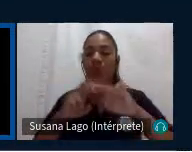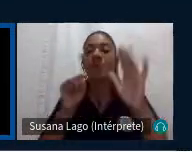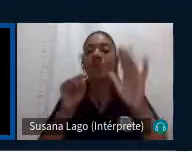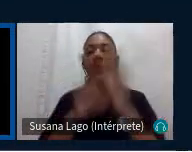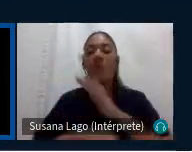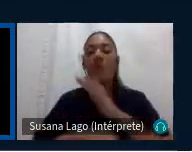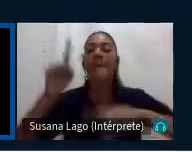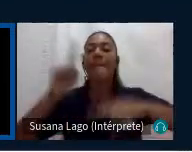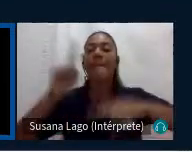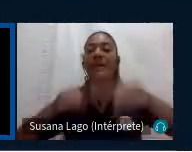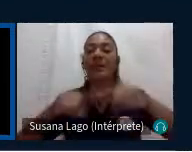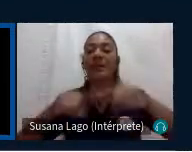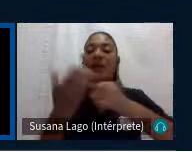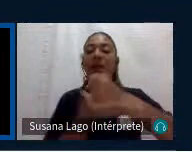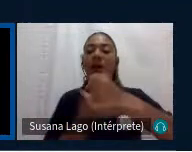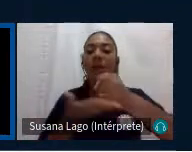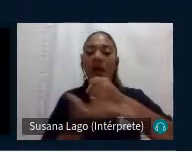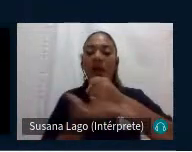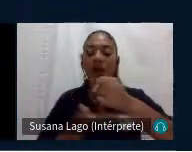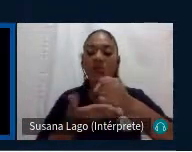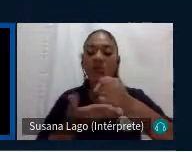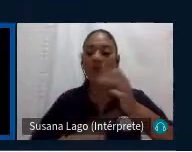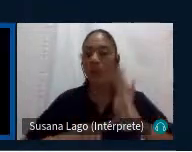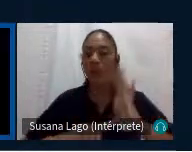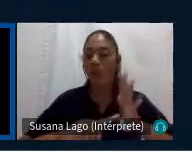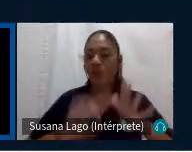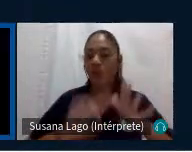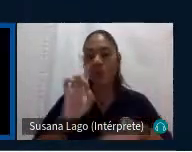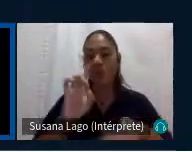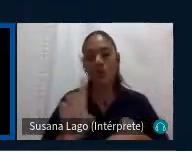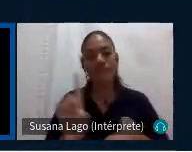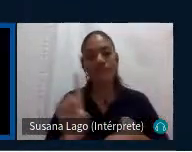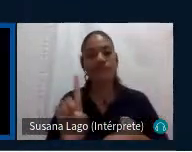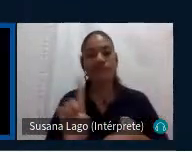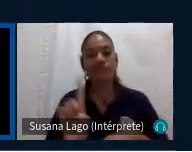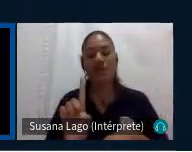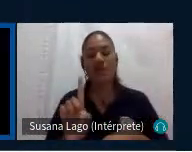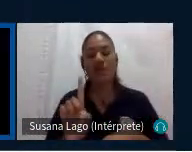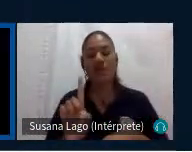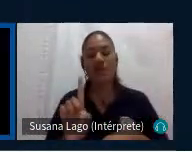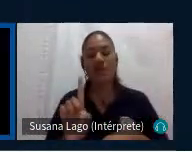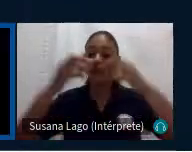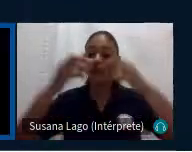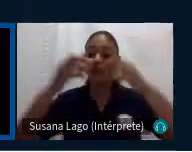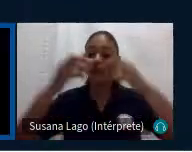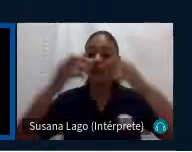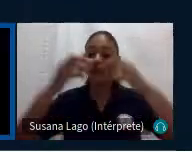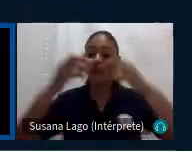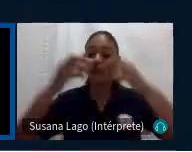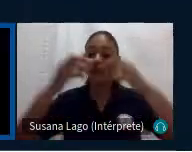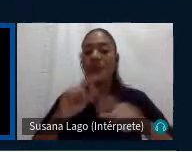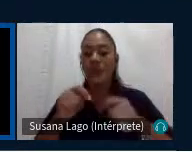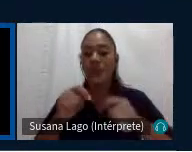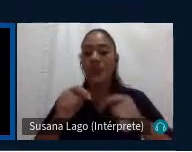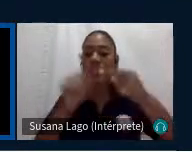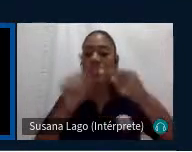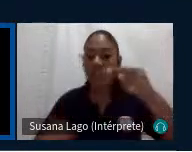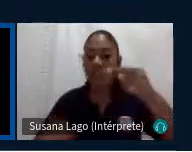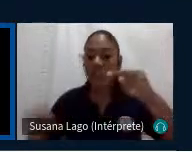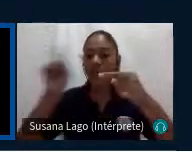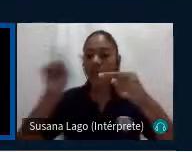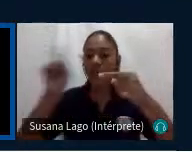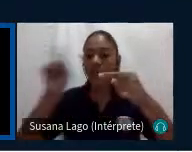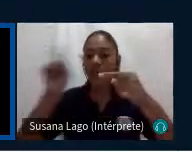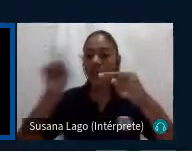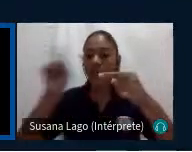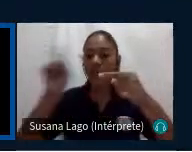não é simplesmente o motor. E aí eu te digo, eles são o circuito de controle, o sistema atuador e o